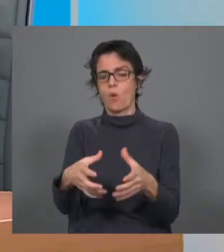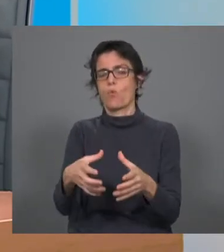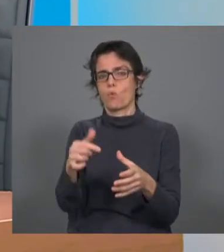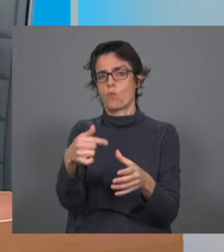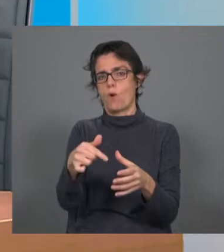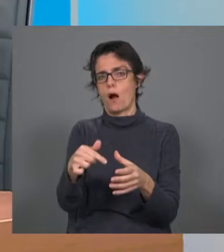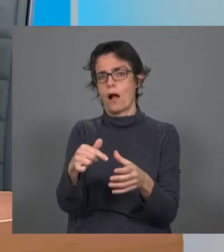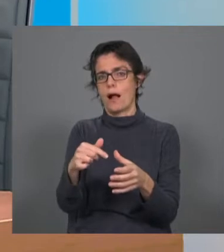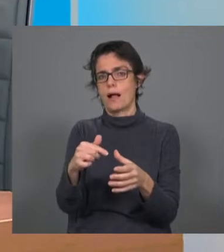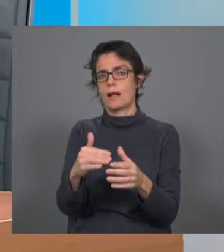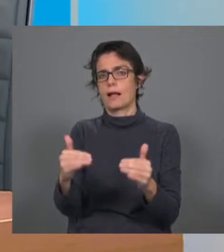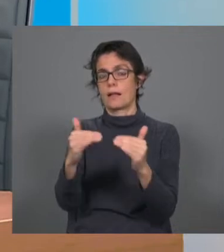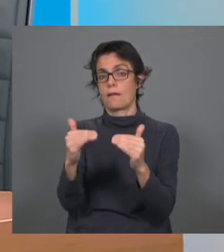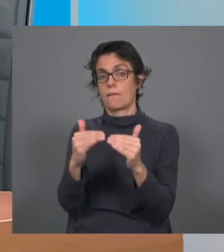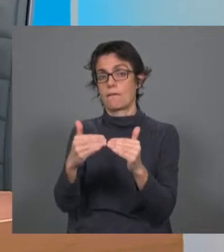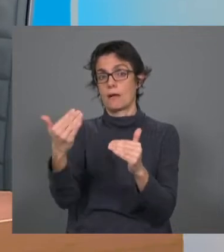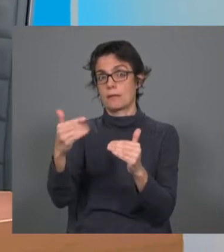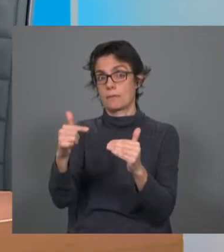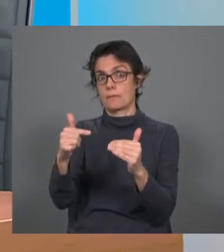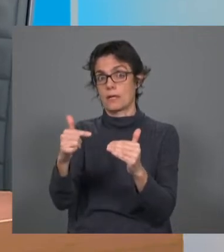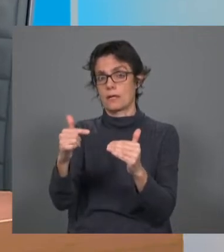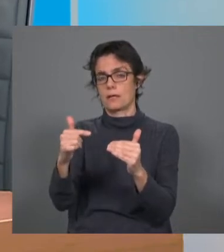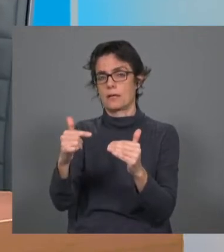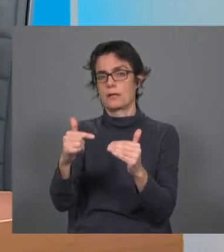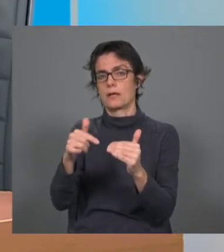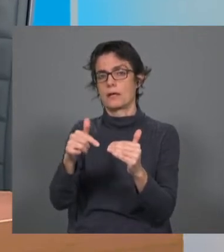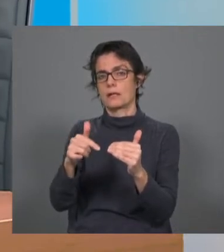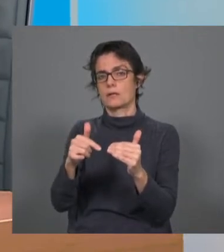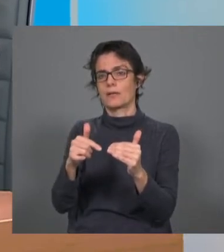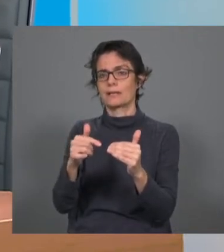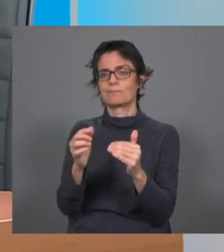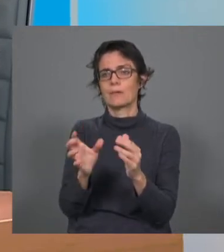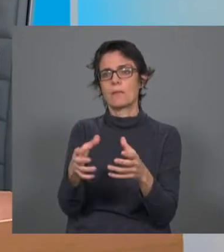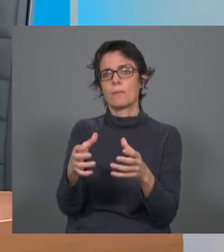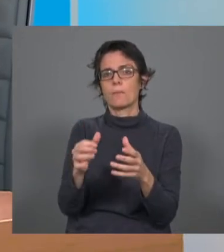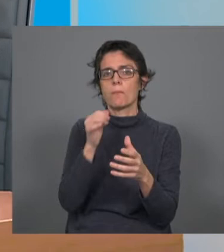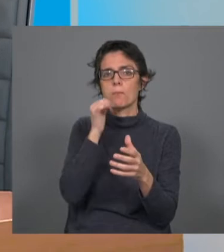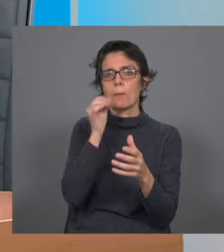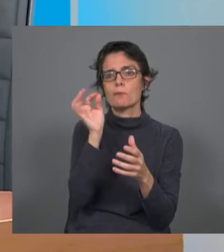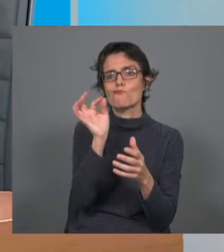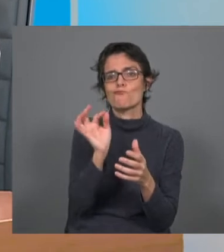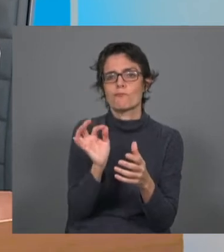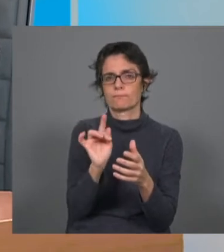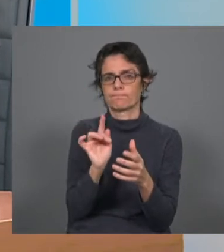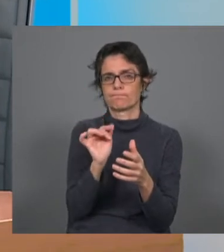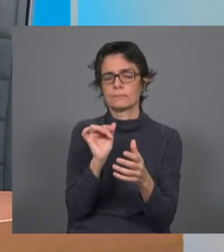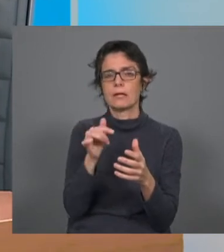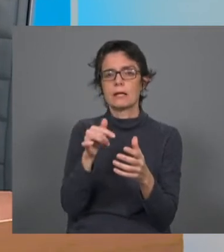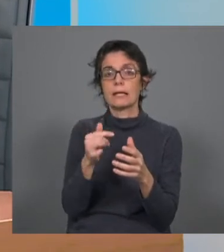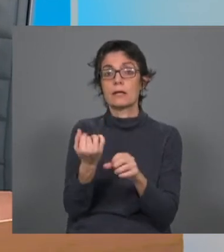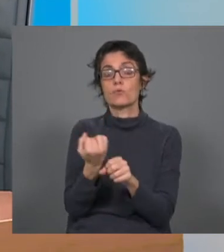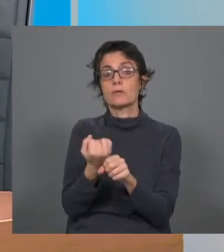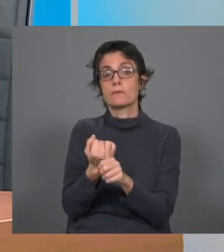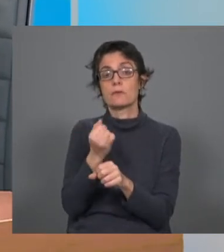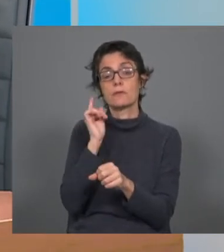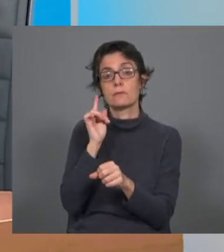na primeira fase, nos prioritários, que estava por definir, que era dos serviços essenciais do Estado. E isso